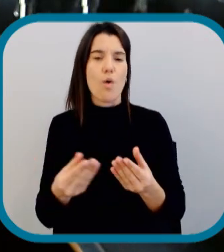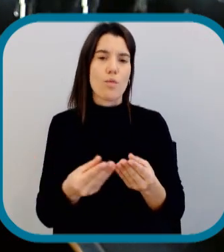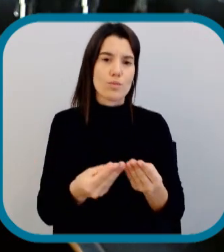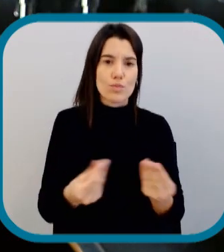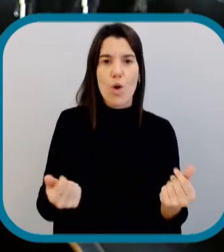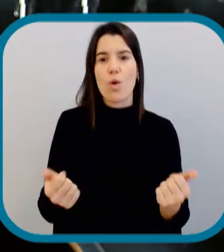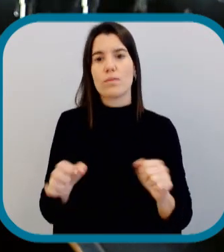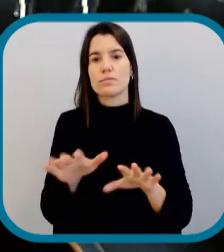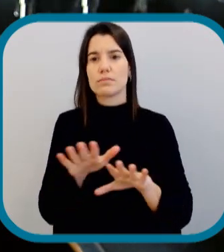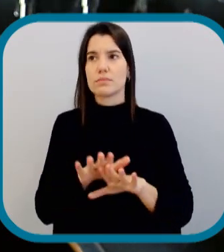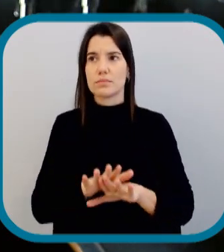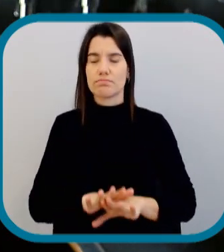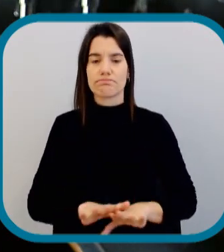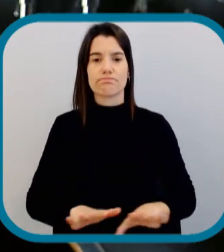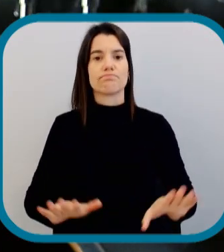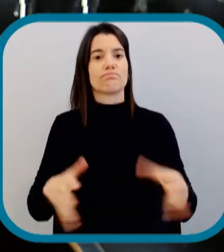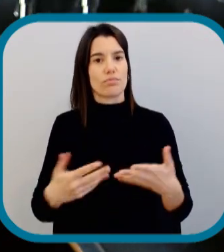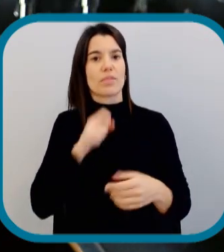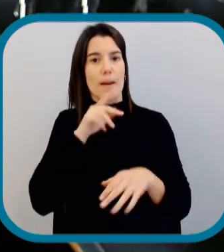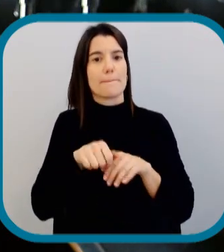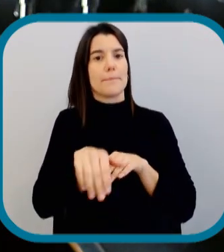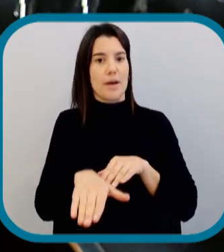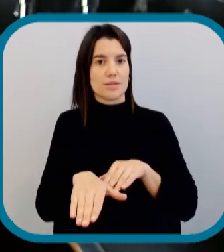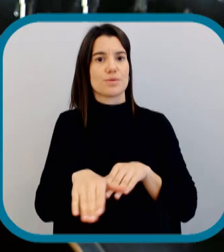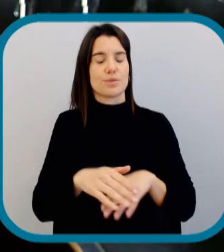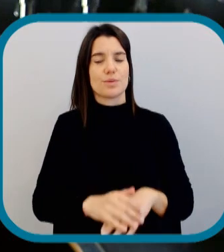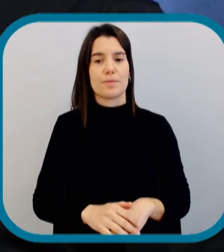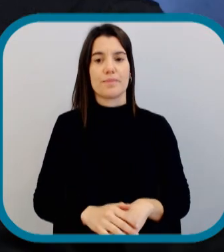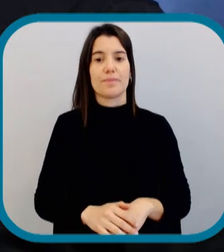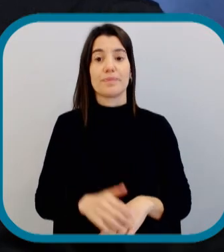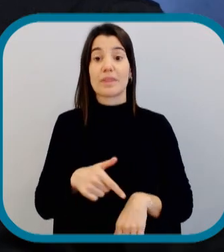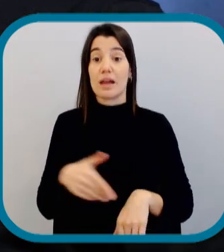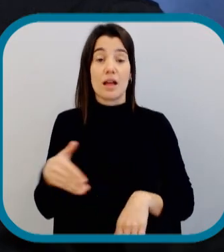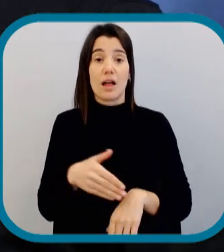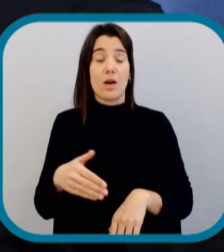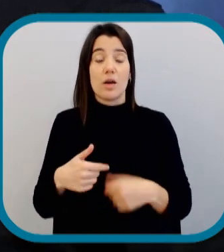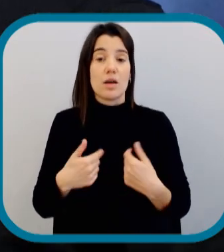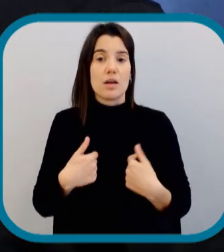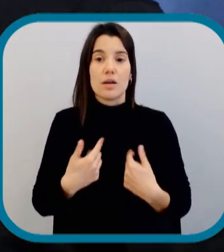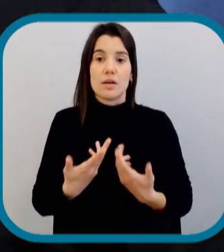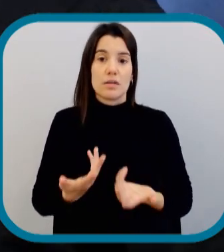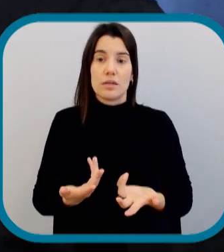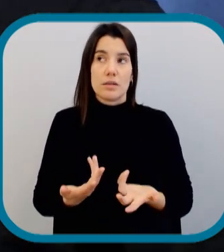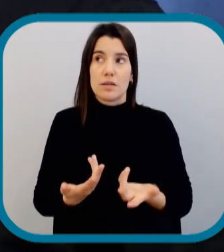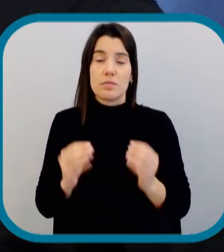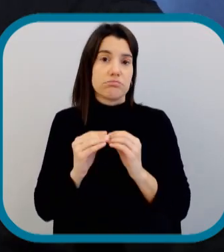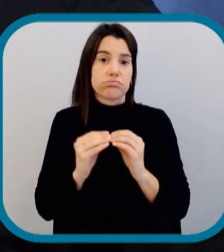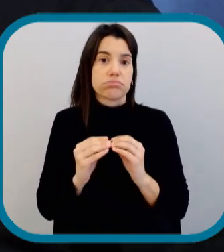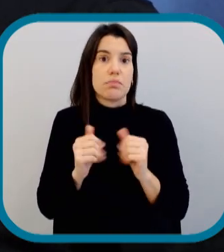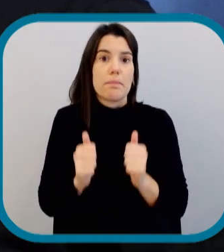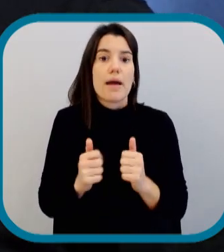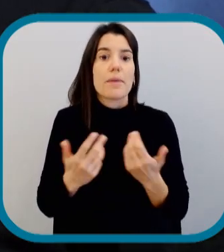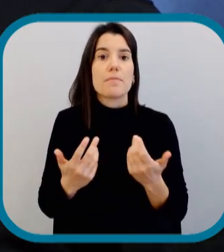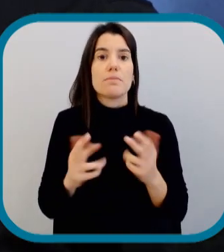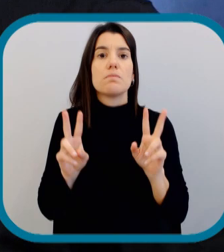resolverem e ficarem mais calmas para sim podermos dar esse passo. Na altura não estava ainda